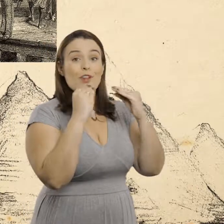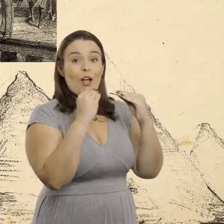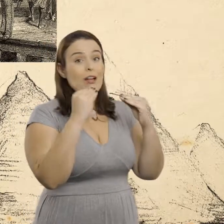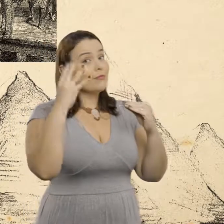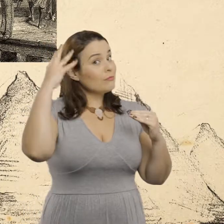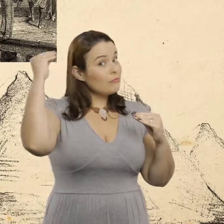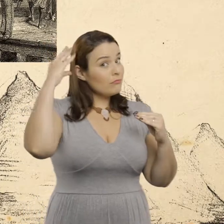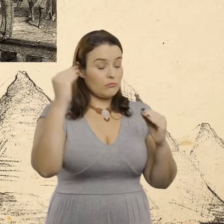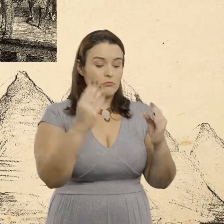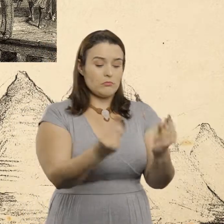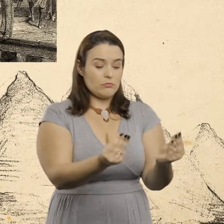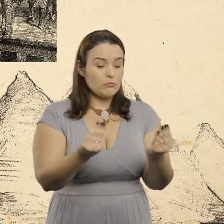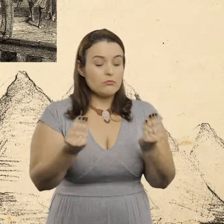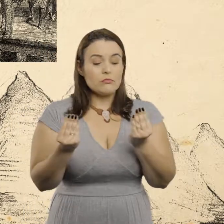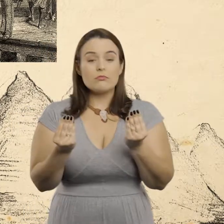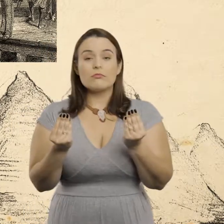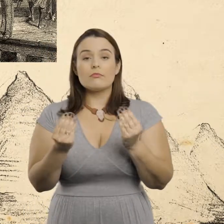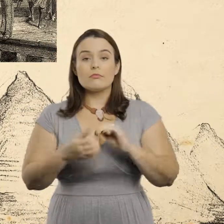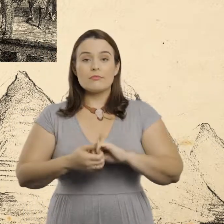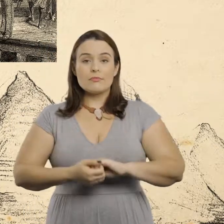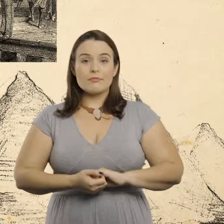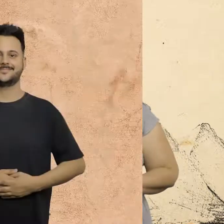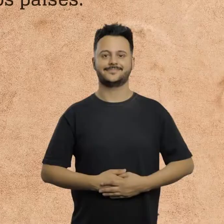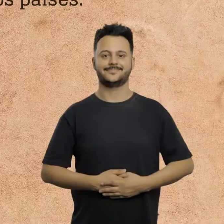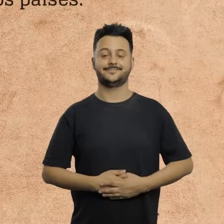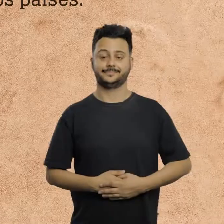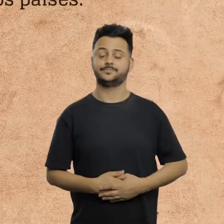Phileas Fogg, que estava com o Passepartout.